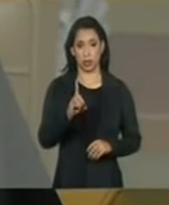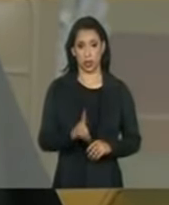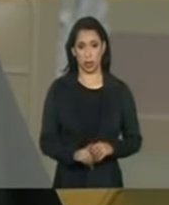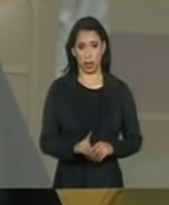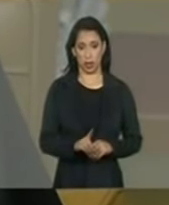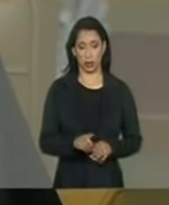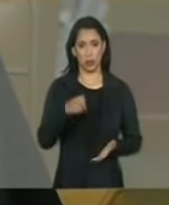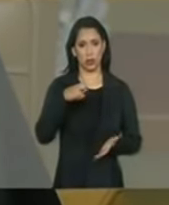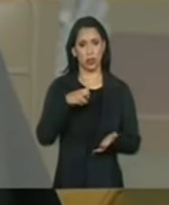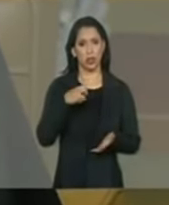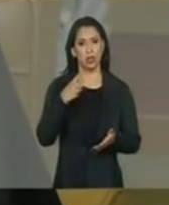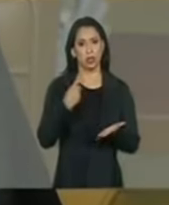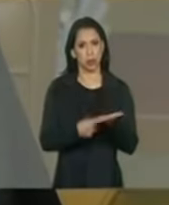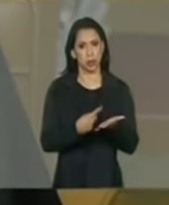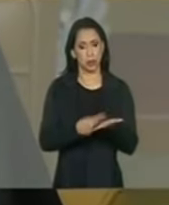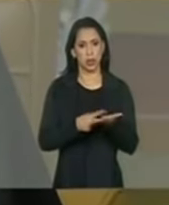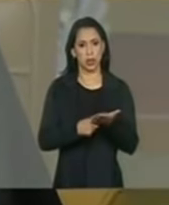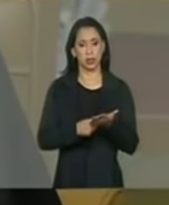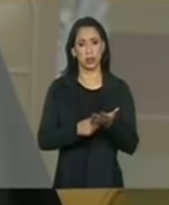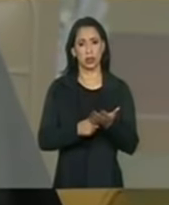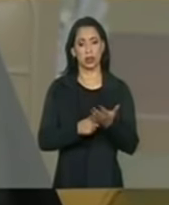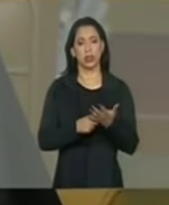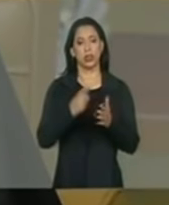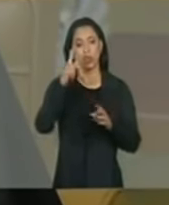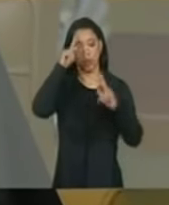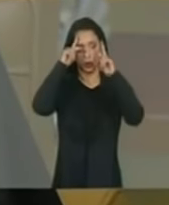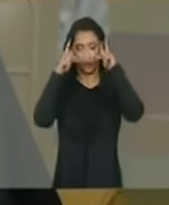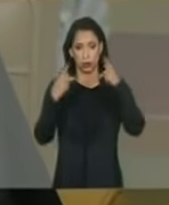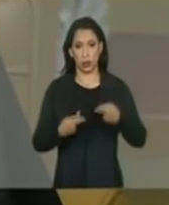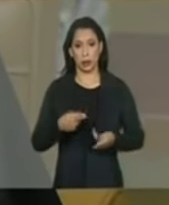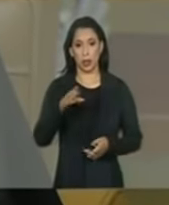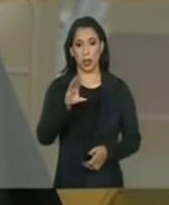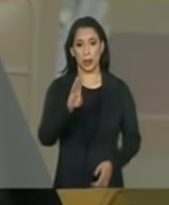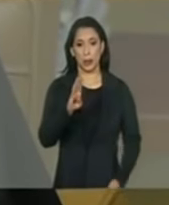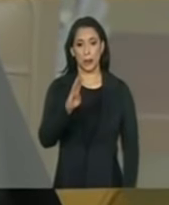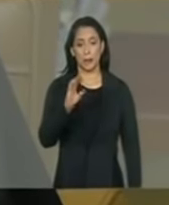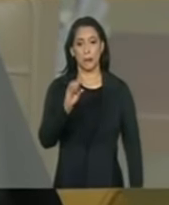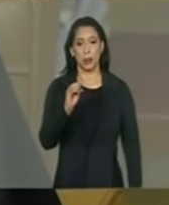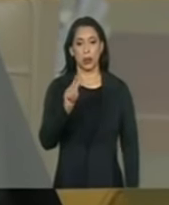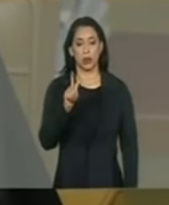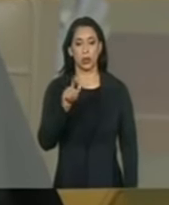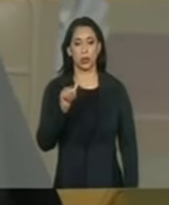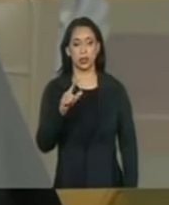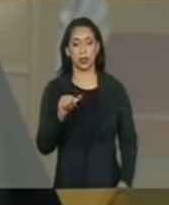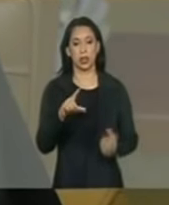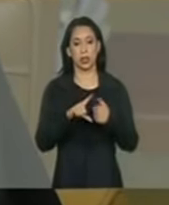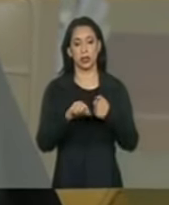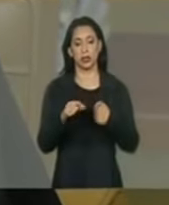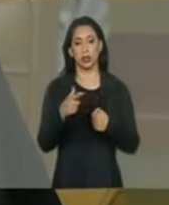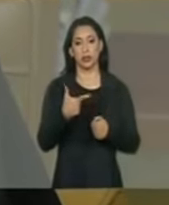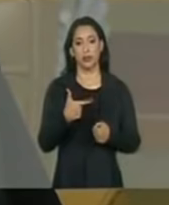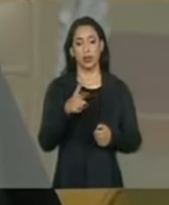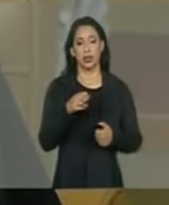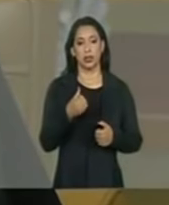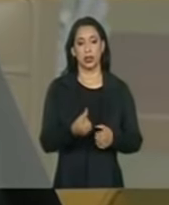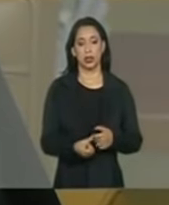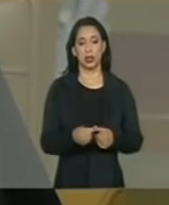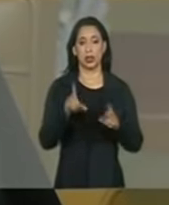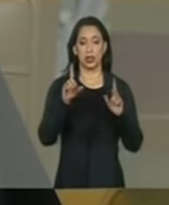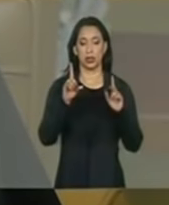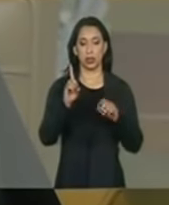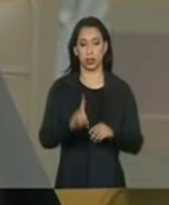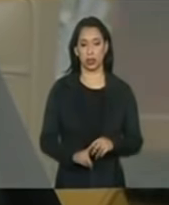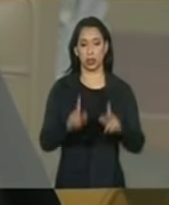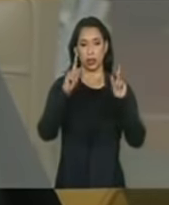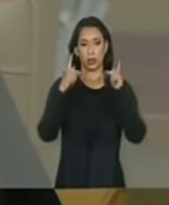celebrado em bogotá em 1948 artigo 26 da convenção americana sobre direitos humanos o pacto